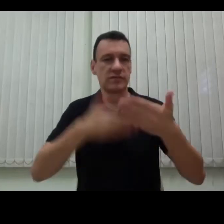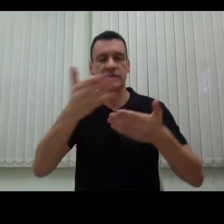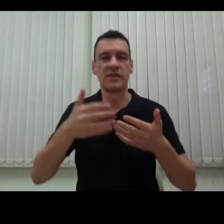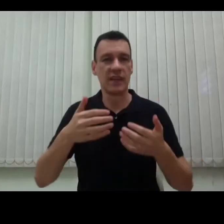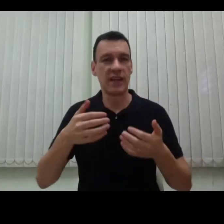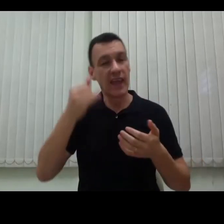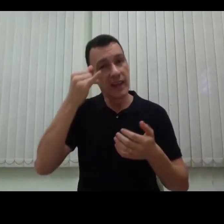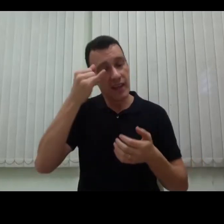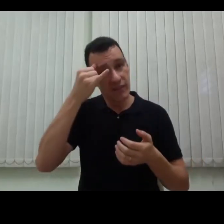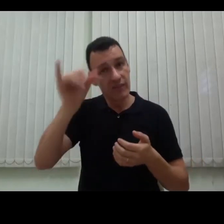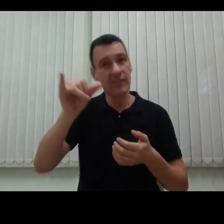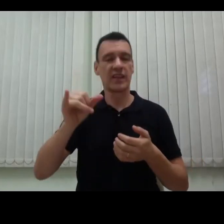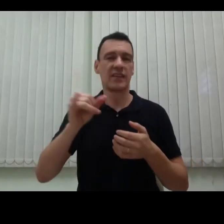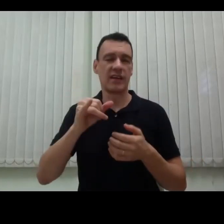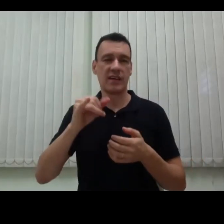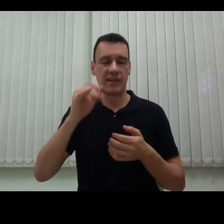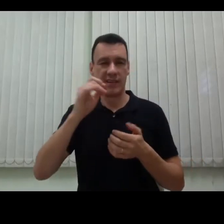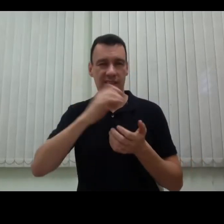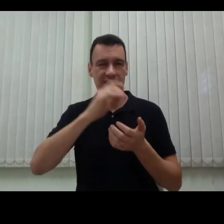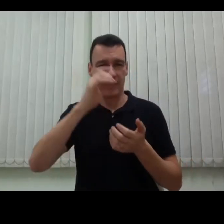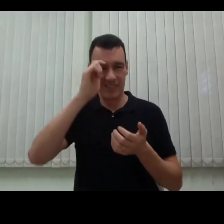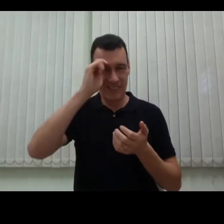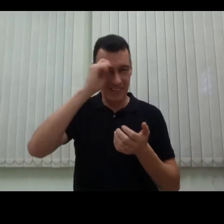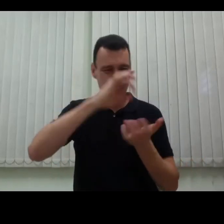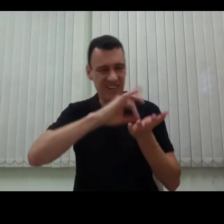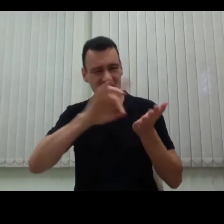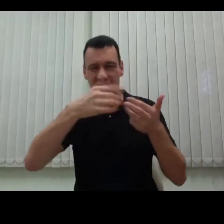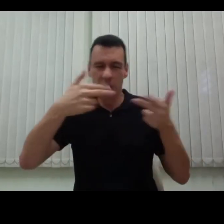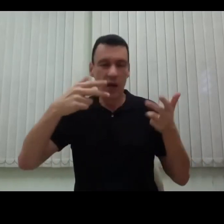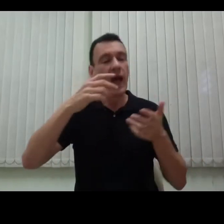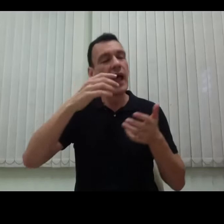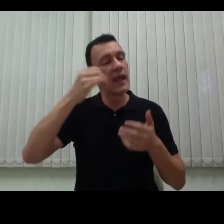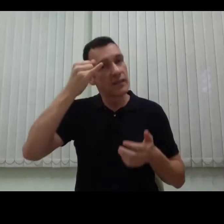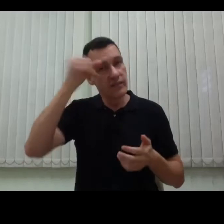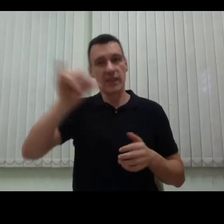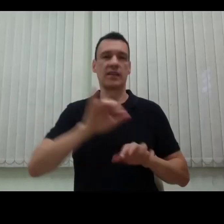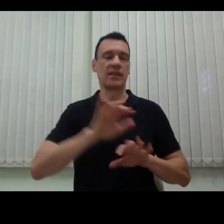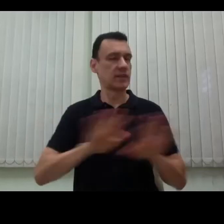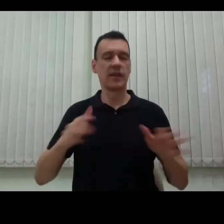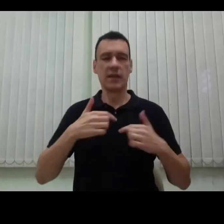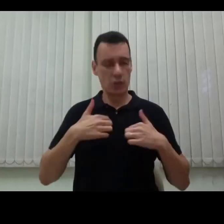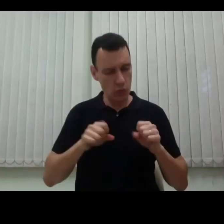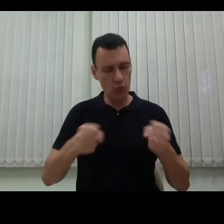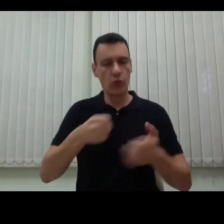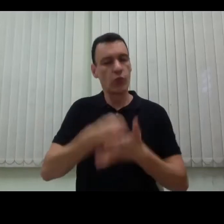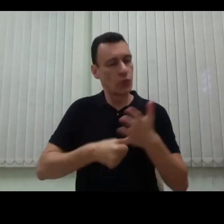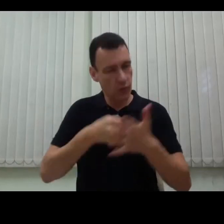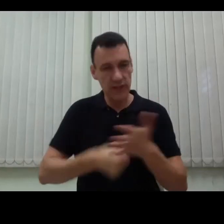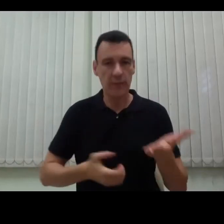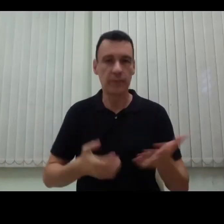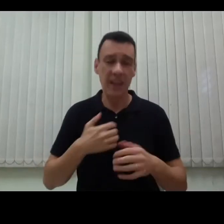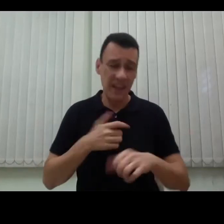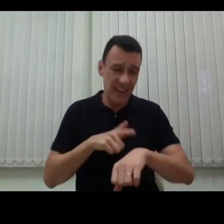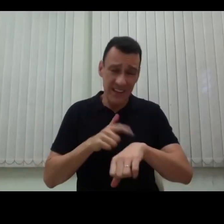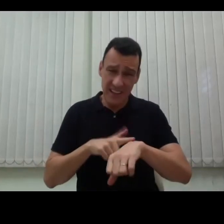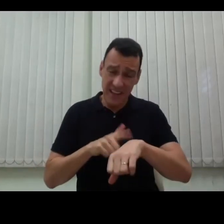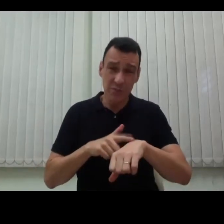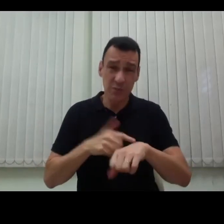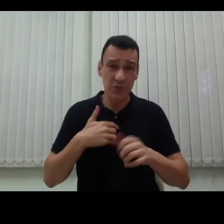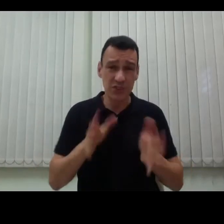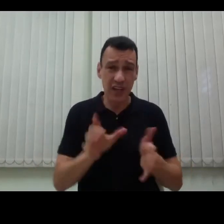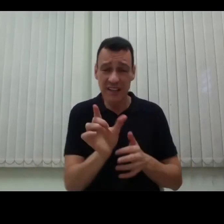finalizar, eu devo estar chegando nos meus minutos finais, eu acabei não olhando, desculpem, mas eu quero falar rapidamente, então, dessa